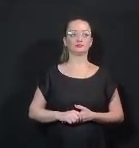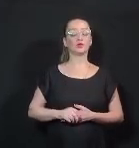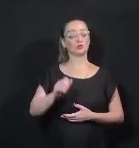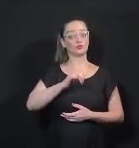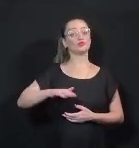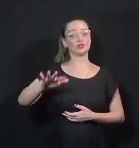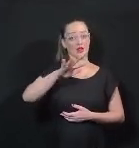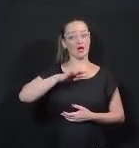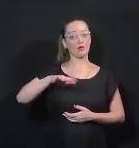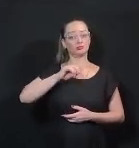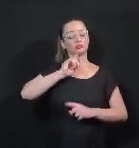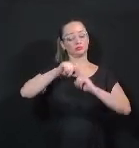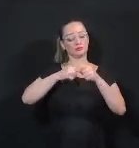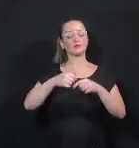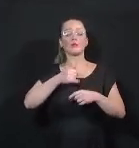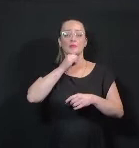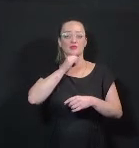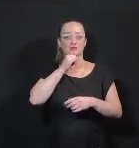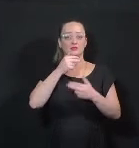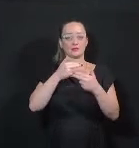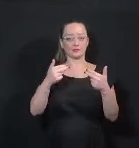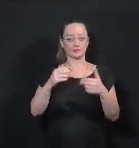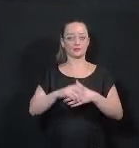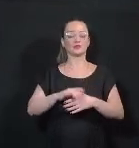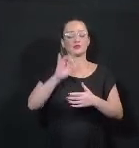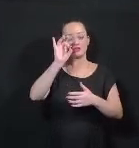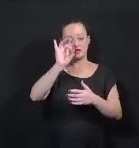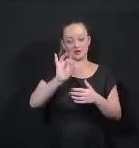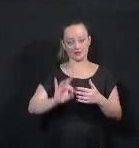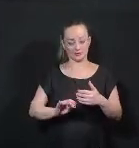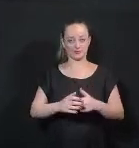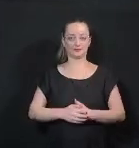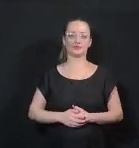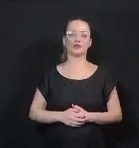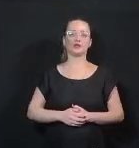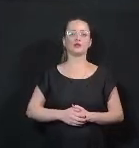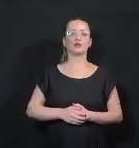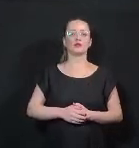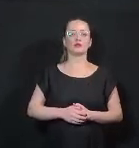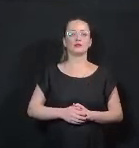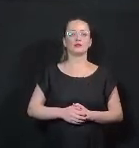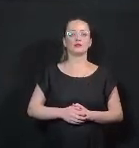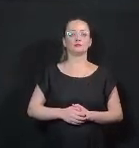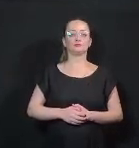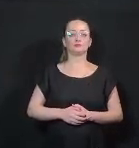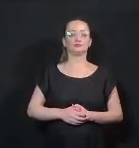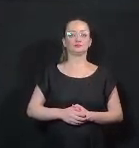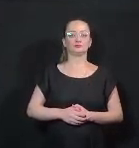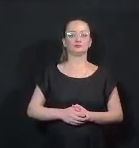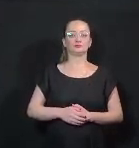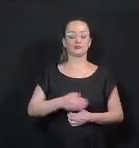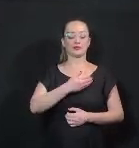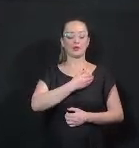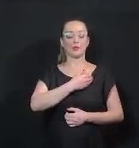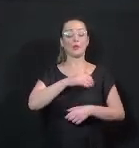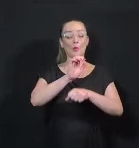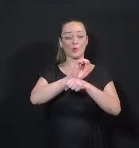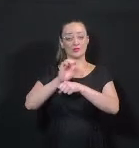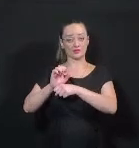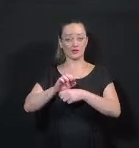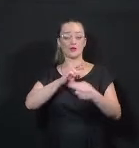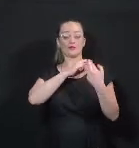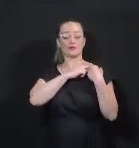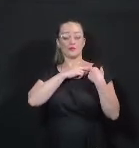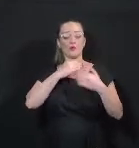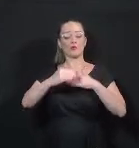vamos dar exemplos de um por um. A responsabilidade do Estado com a reprodução social, ou